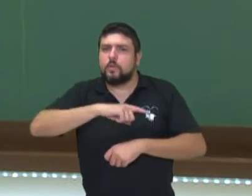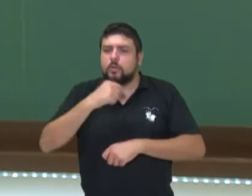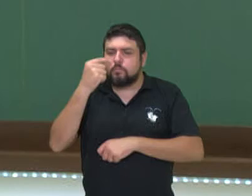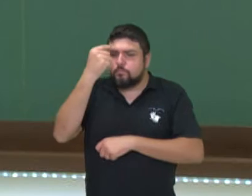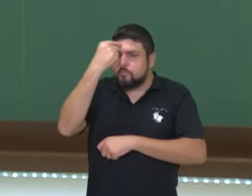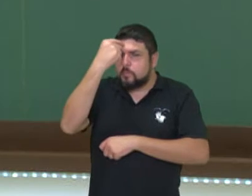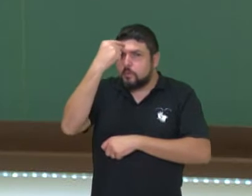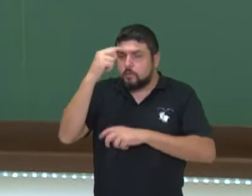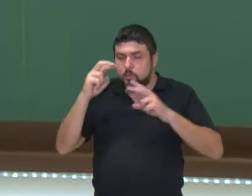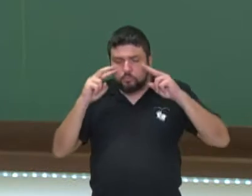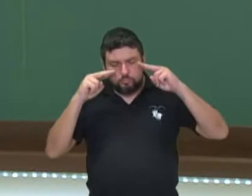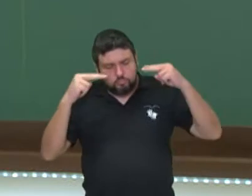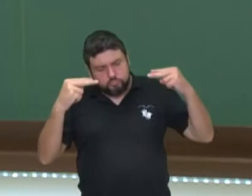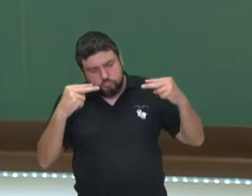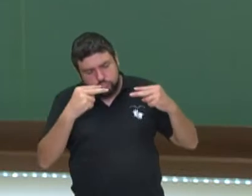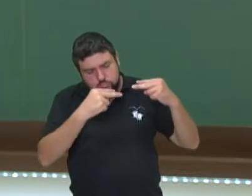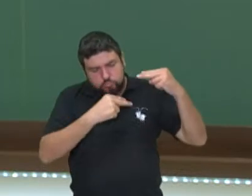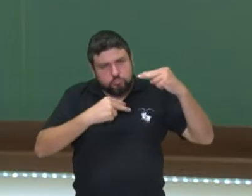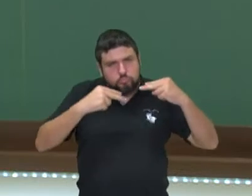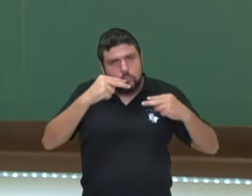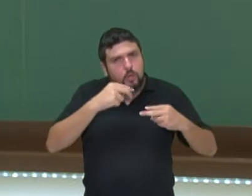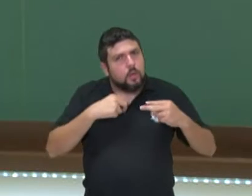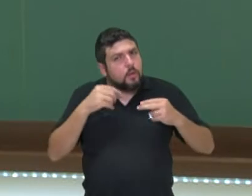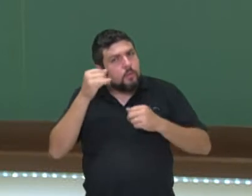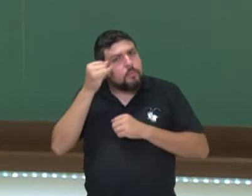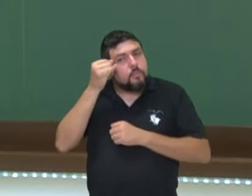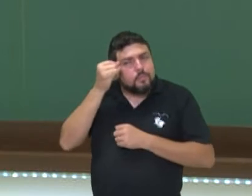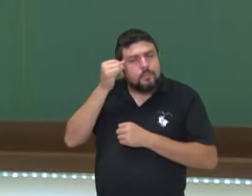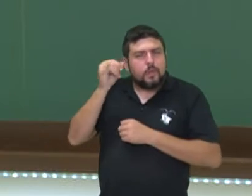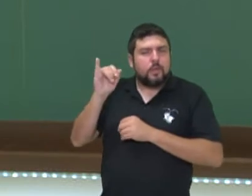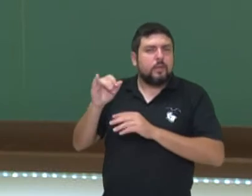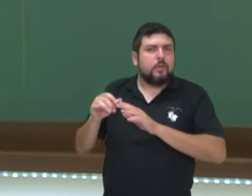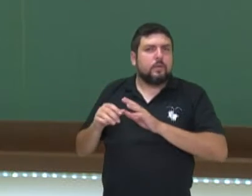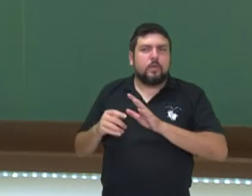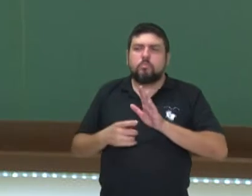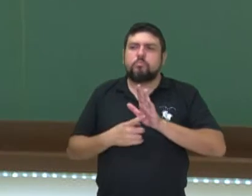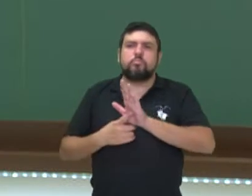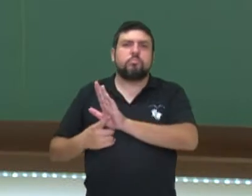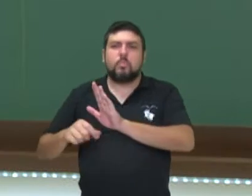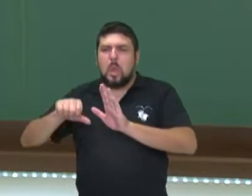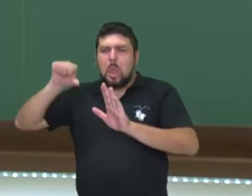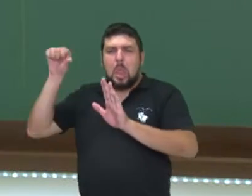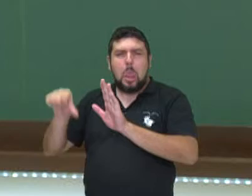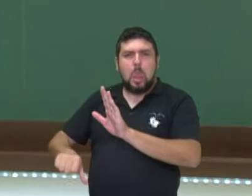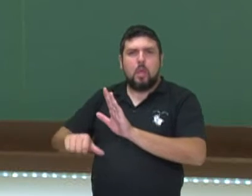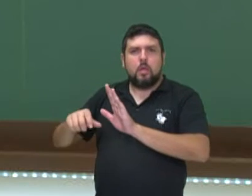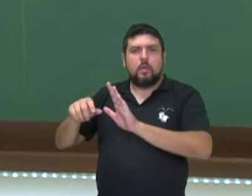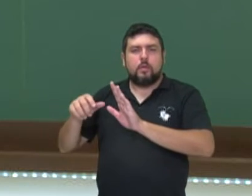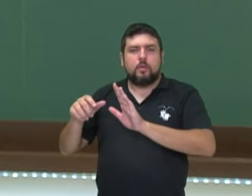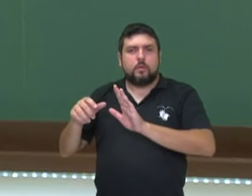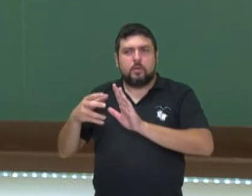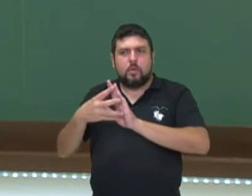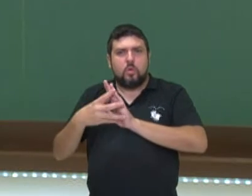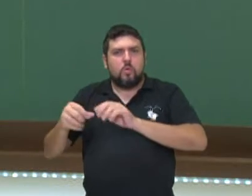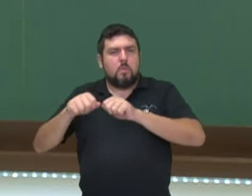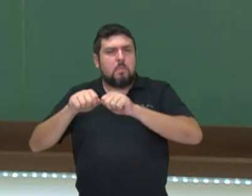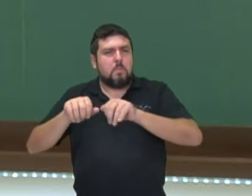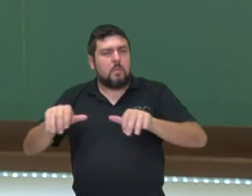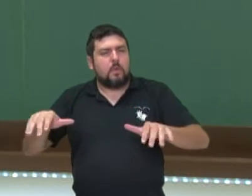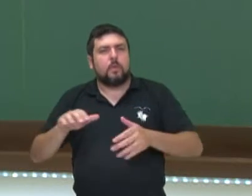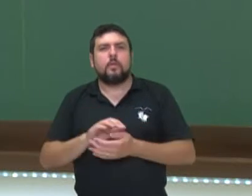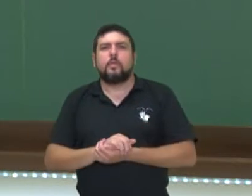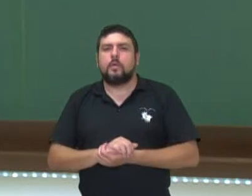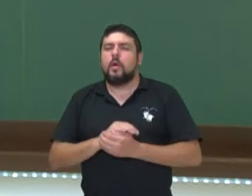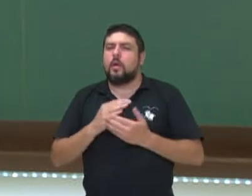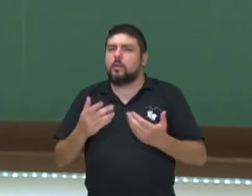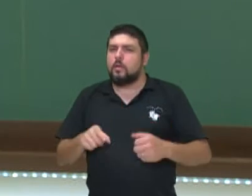uma forma mais adequada, evitando aquilo que não pudesse servir como uma lei universal. É isso que o Kant está trazendo no